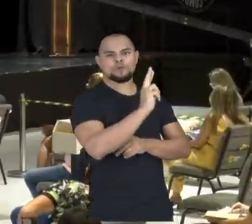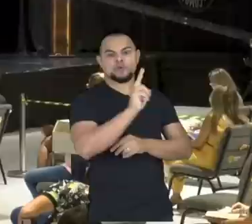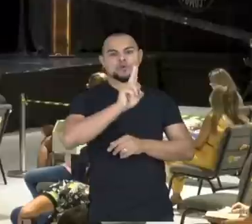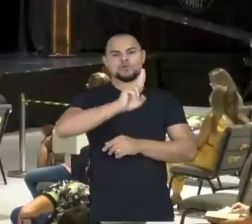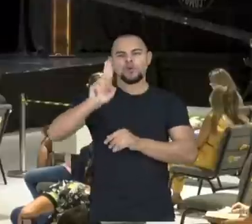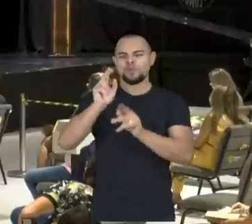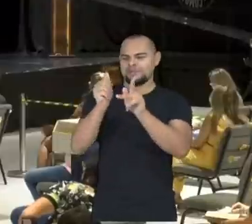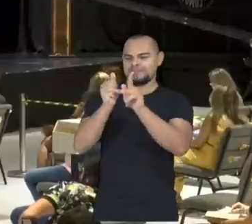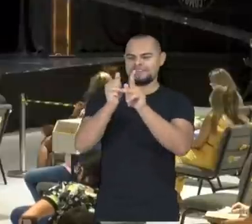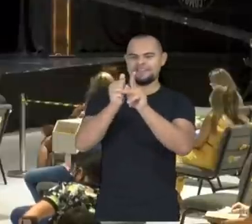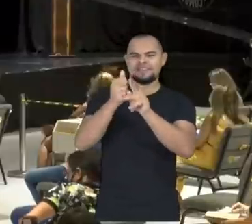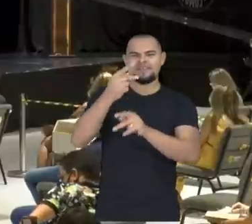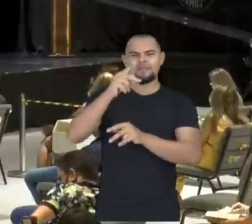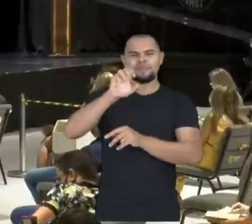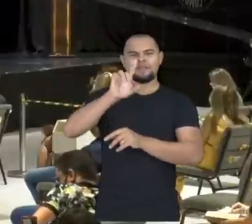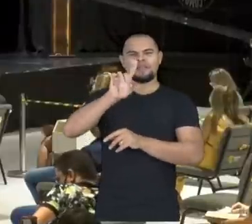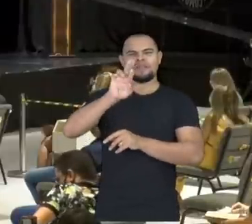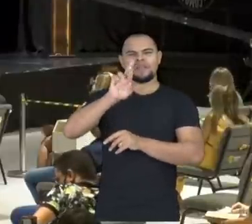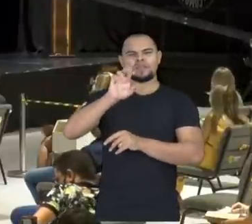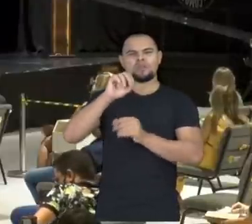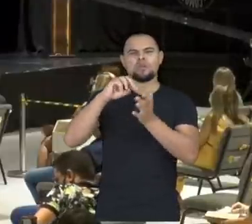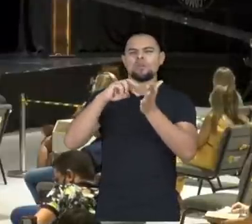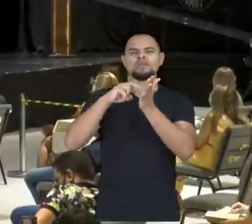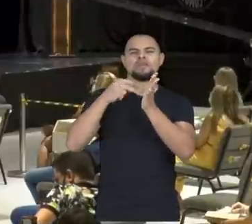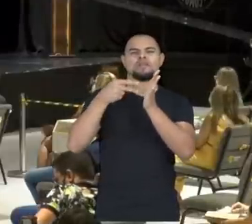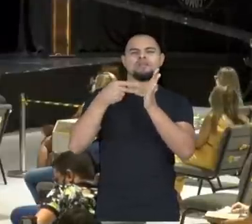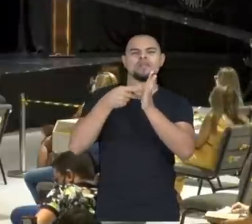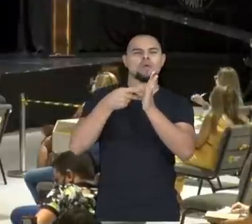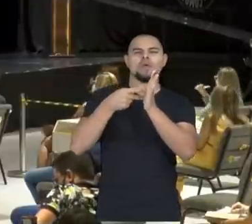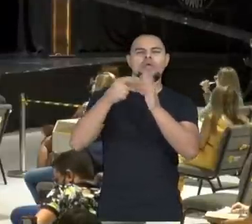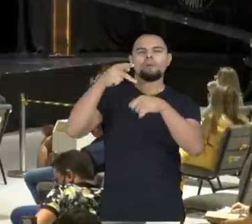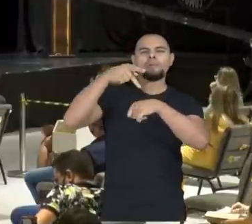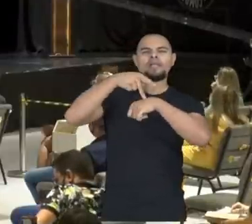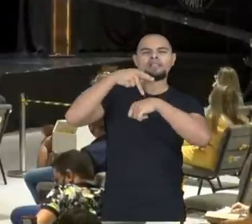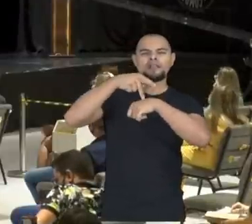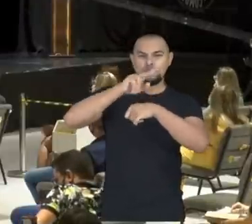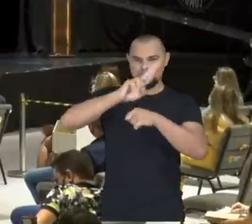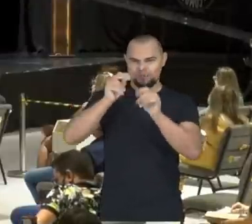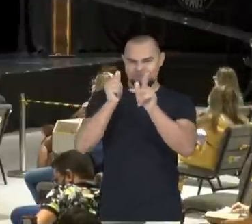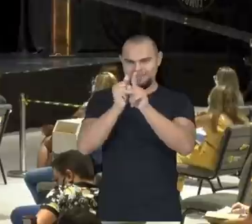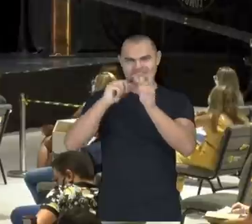Pedro significa realmente pedra?